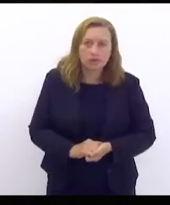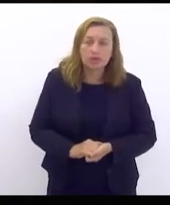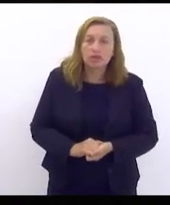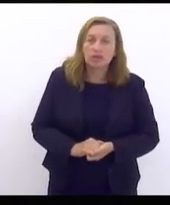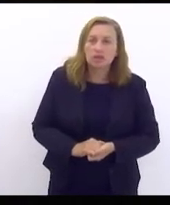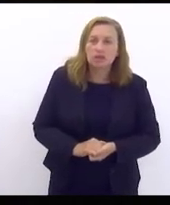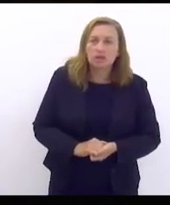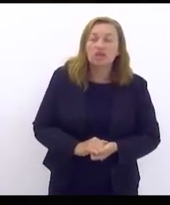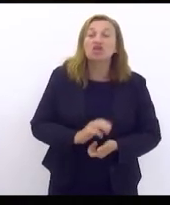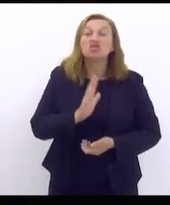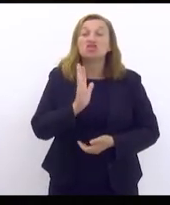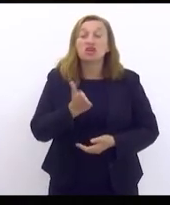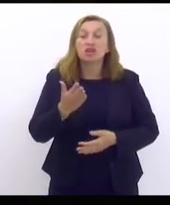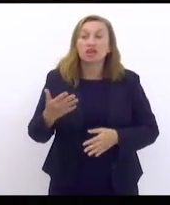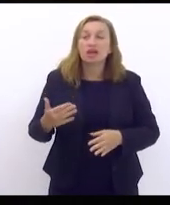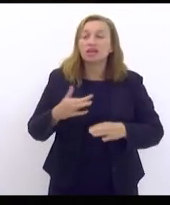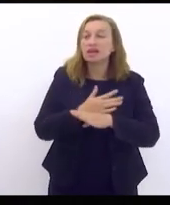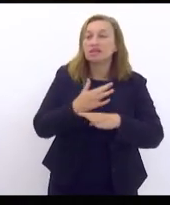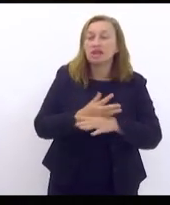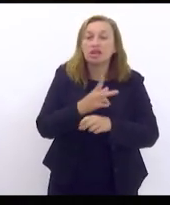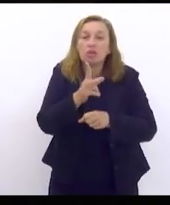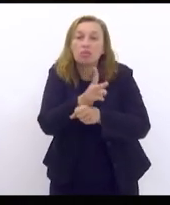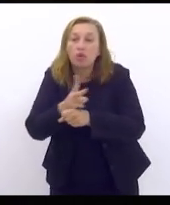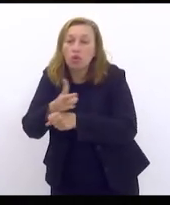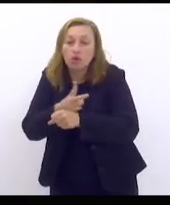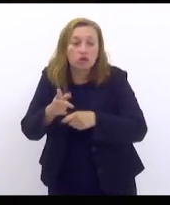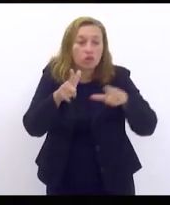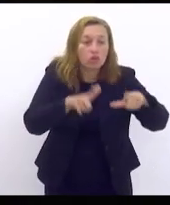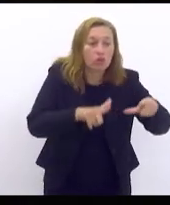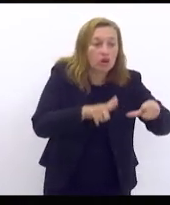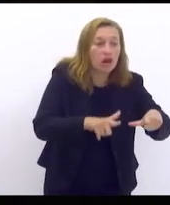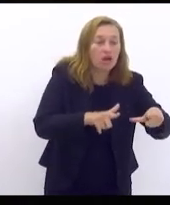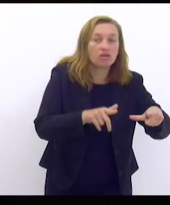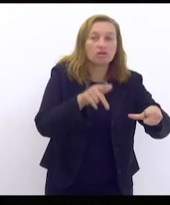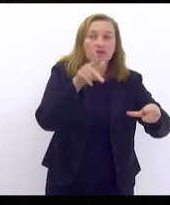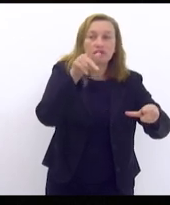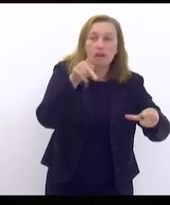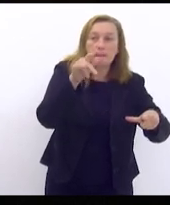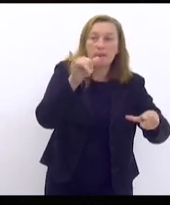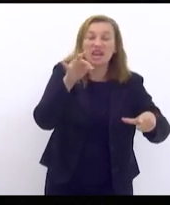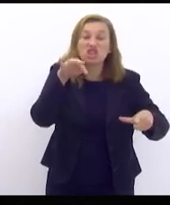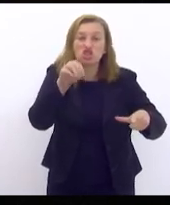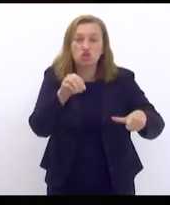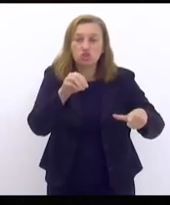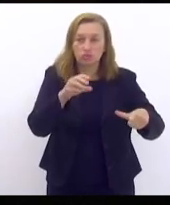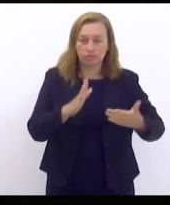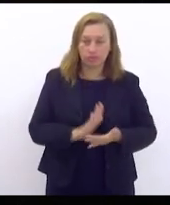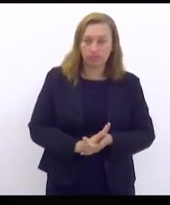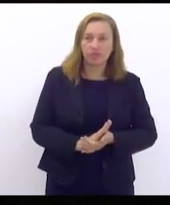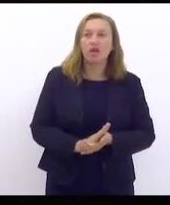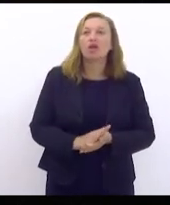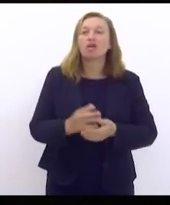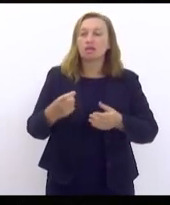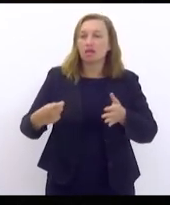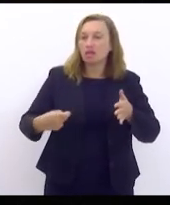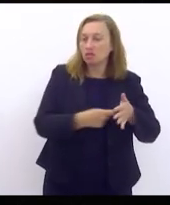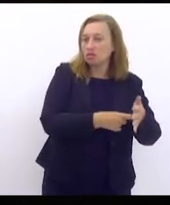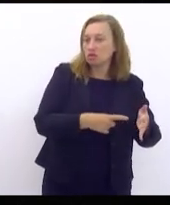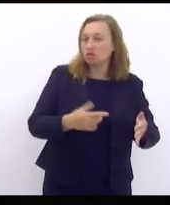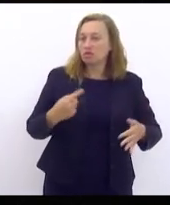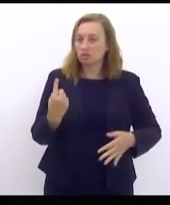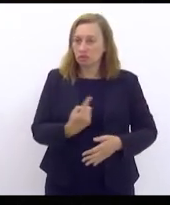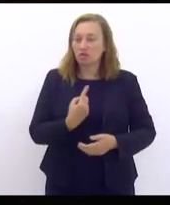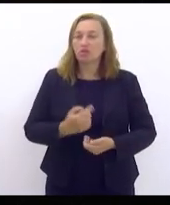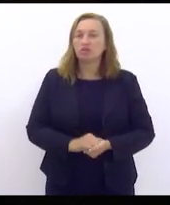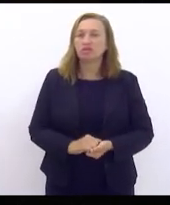inclusive, ela já está na cidade procurando o terreno onde vai ser o pátio, deputado Alan. Tem essa denúncia que chegou aqui para a gente.